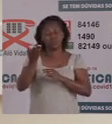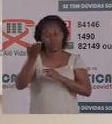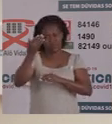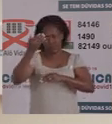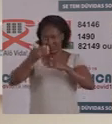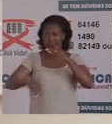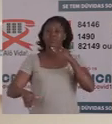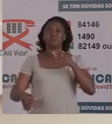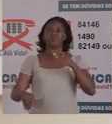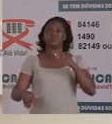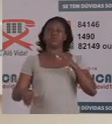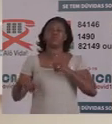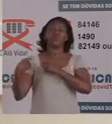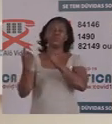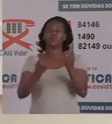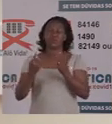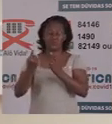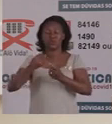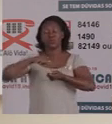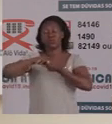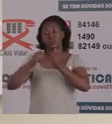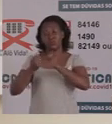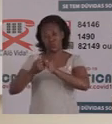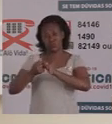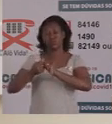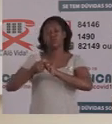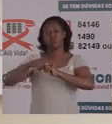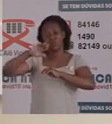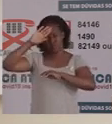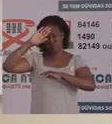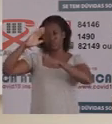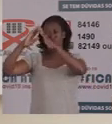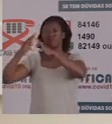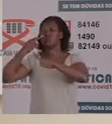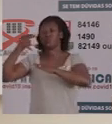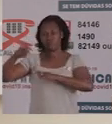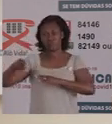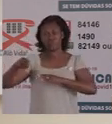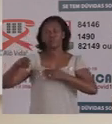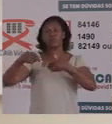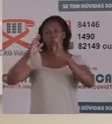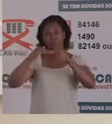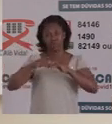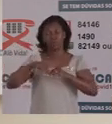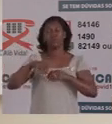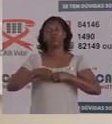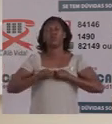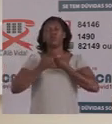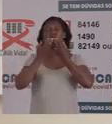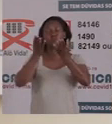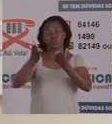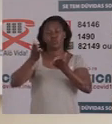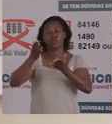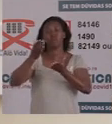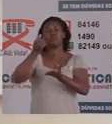do surto naquele acampamento. E esta declaração do fim do surto será feita após a alta